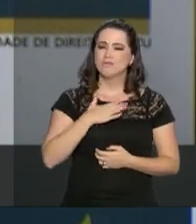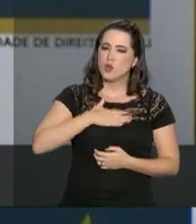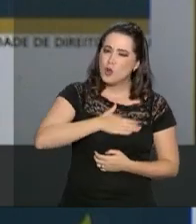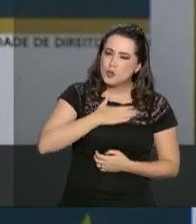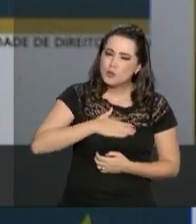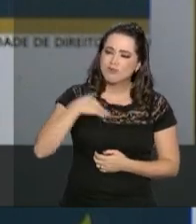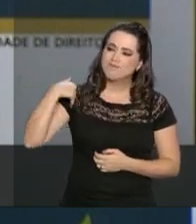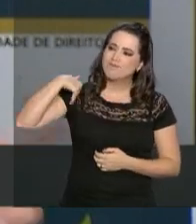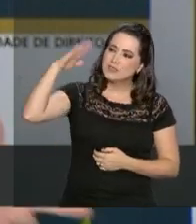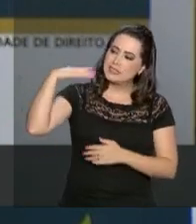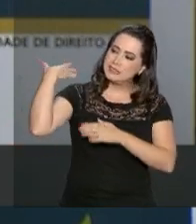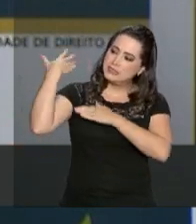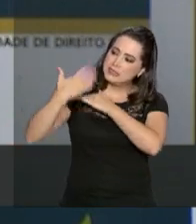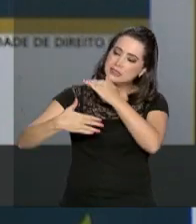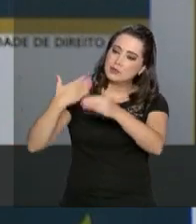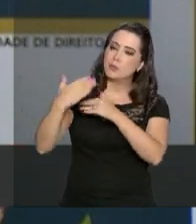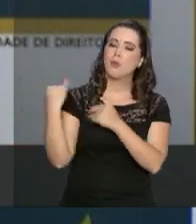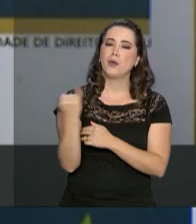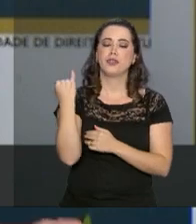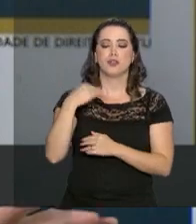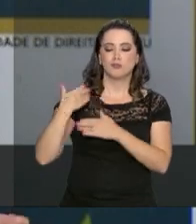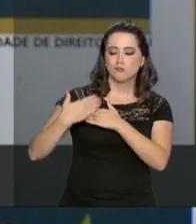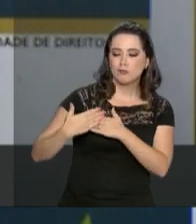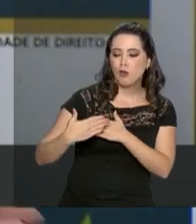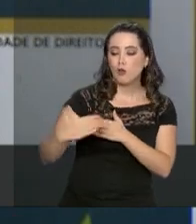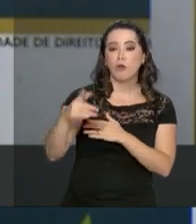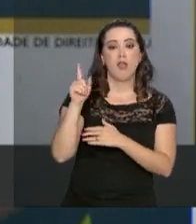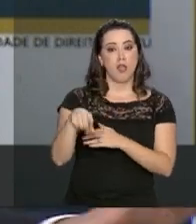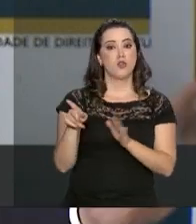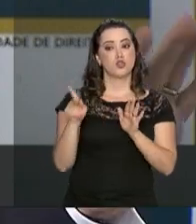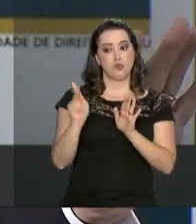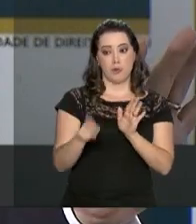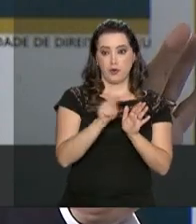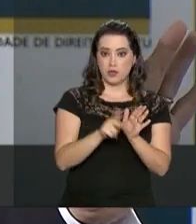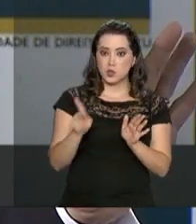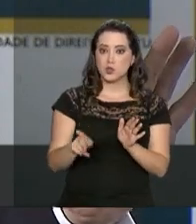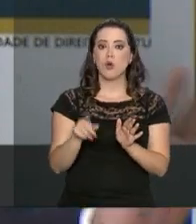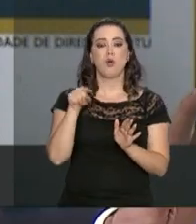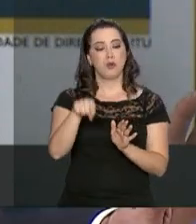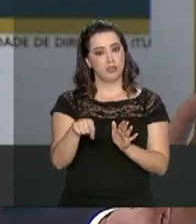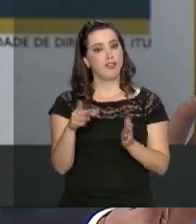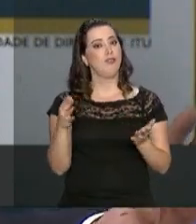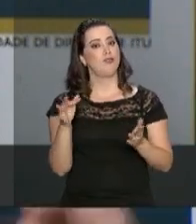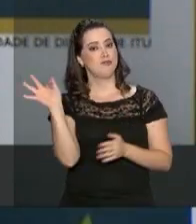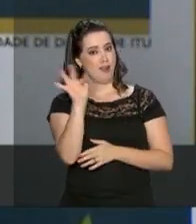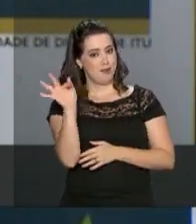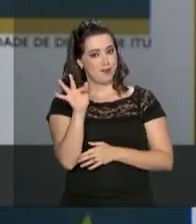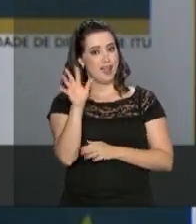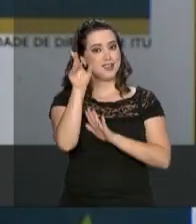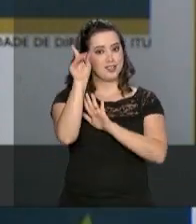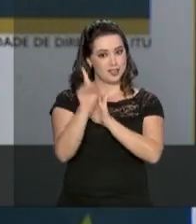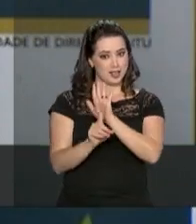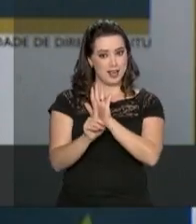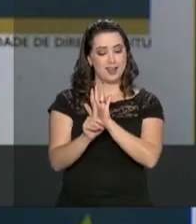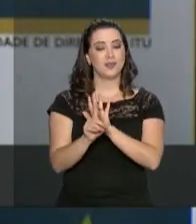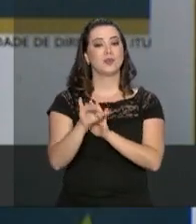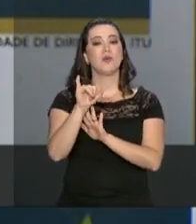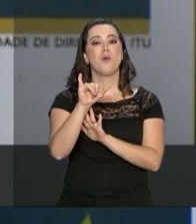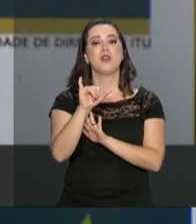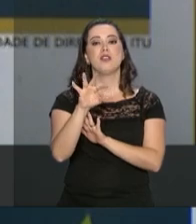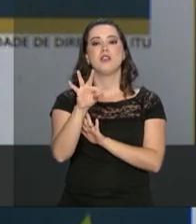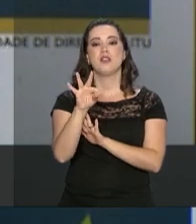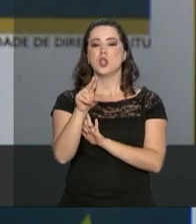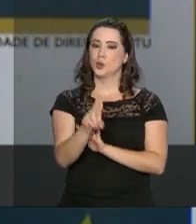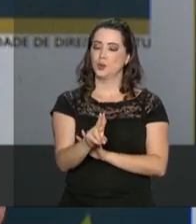longo do tempo foi o título de professor, e dentre eles, o de professor da Faculdade de Direito de Itu. Este é o título que mais